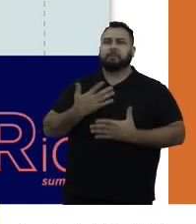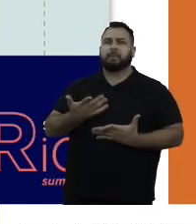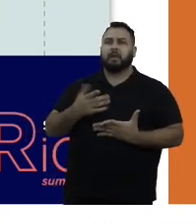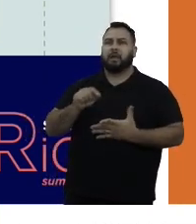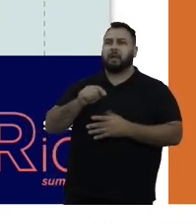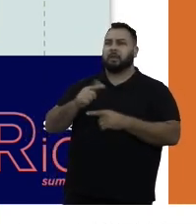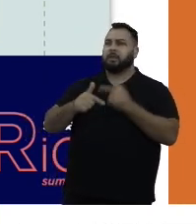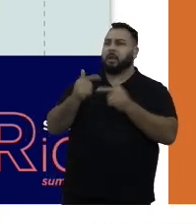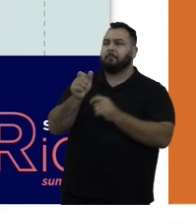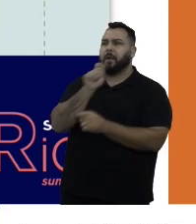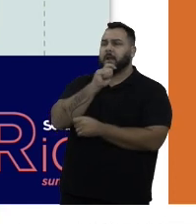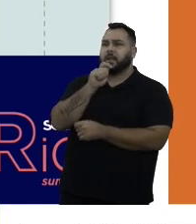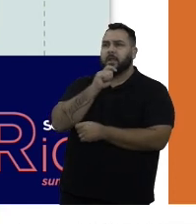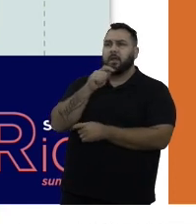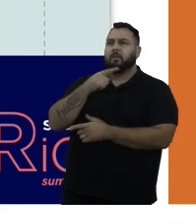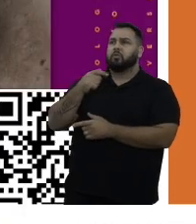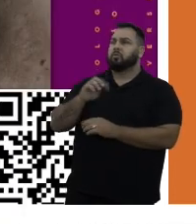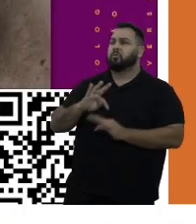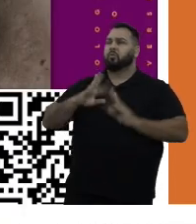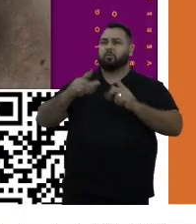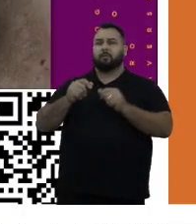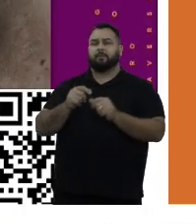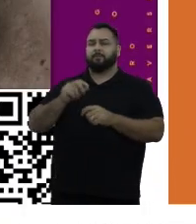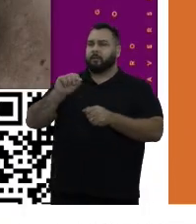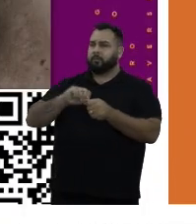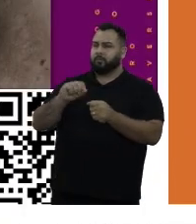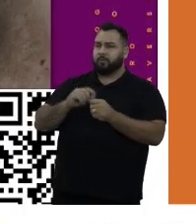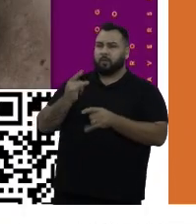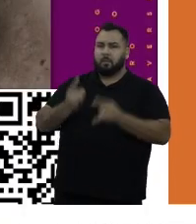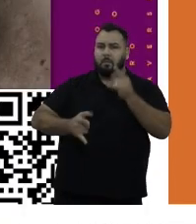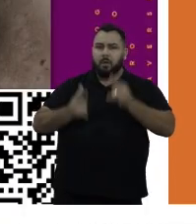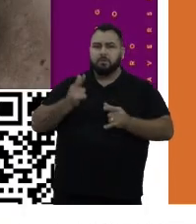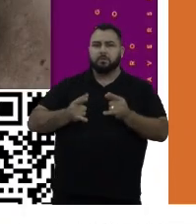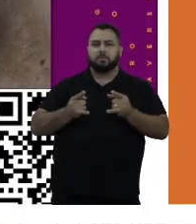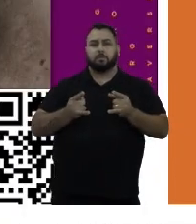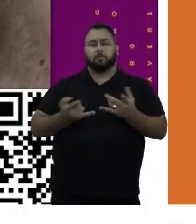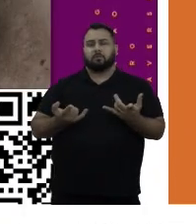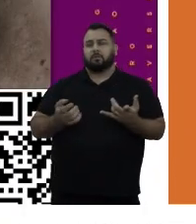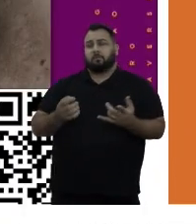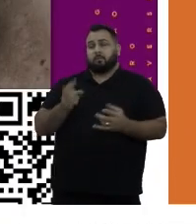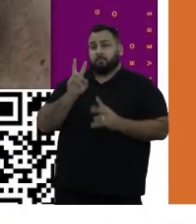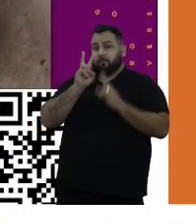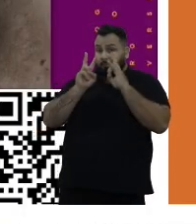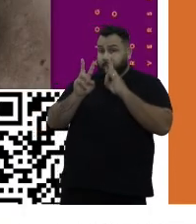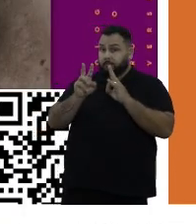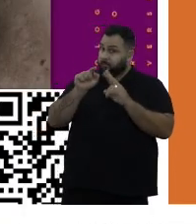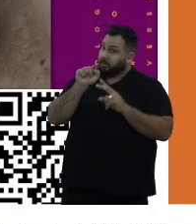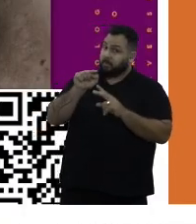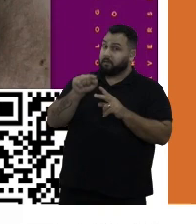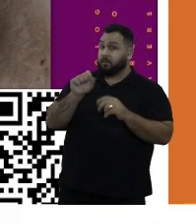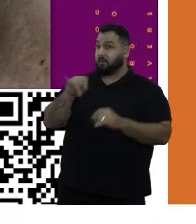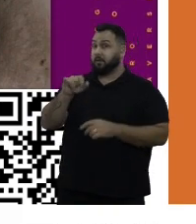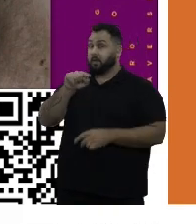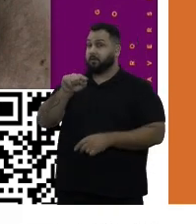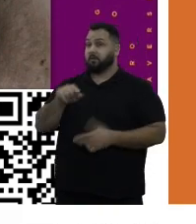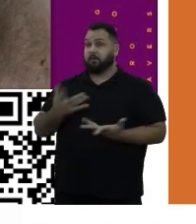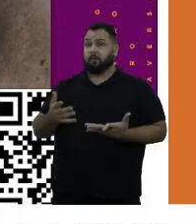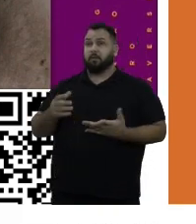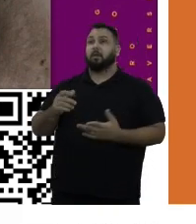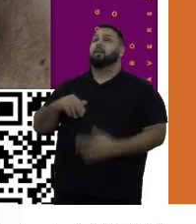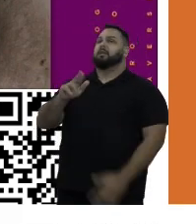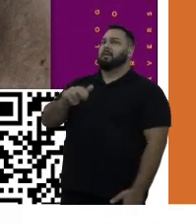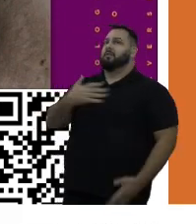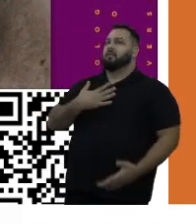por robôs? Enfim, vamos ver um pouco aqui se é isso. Antes de me apresentando para vocês, quem sou eu na fila do